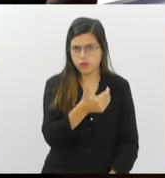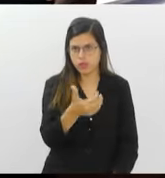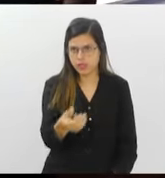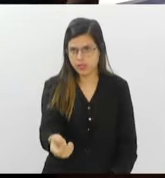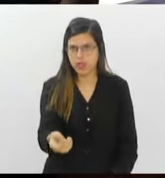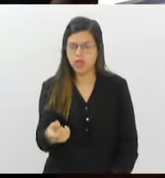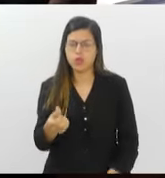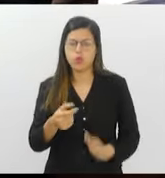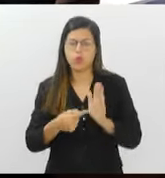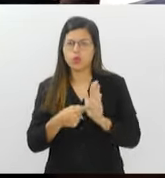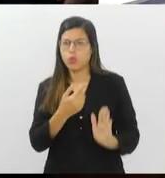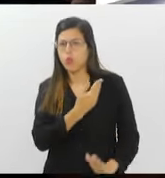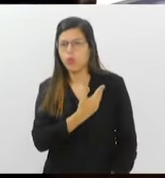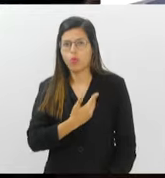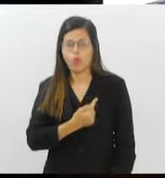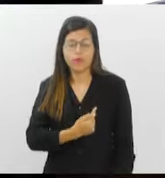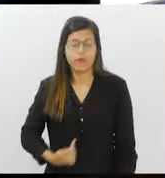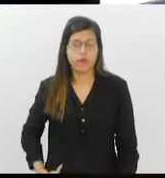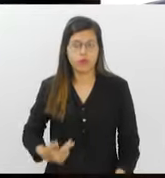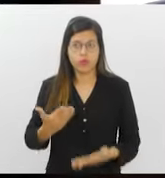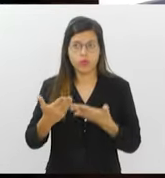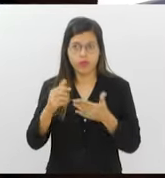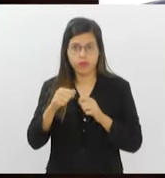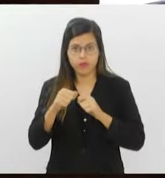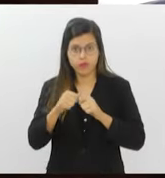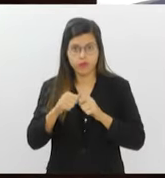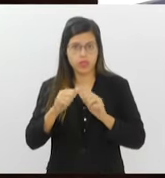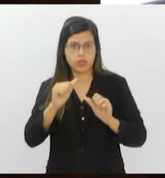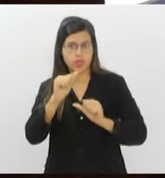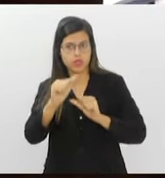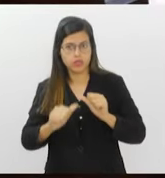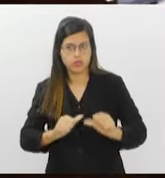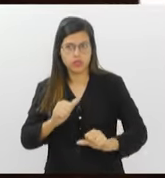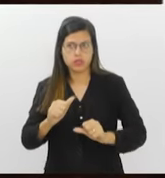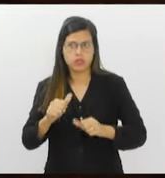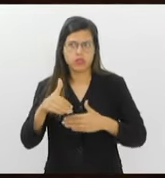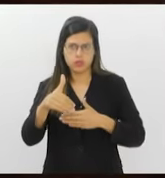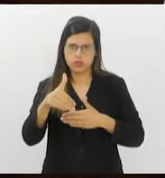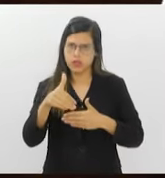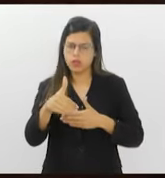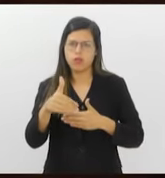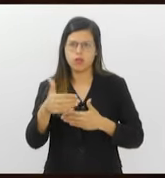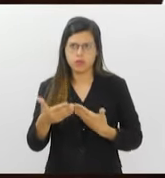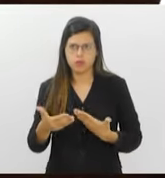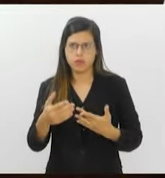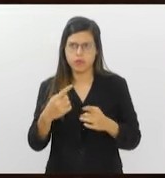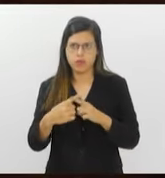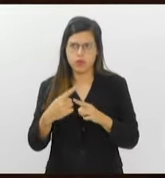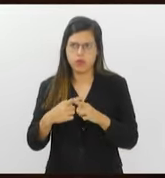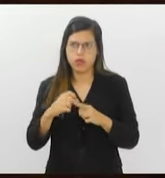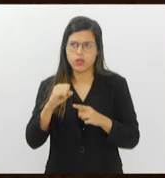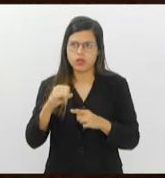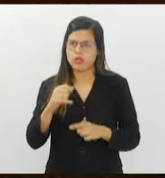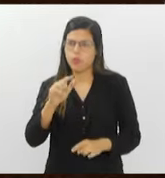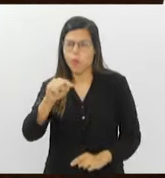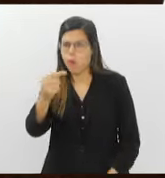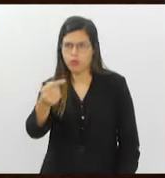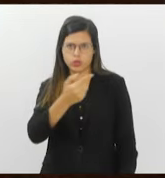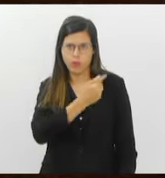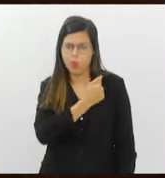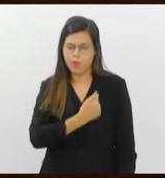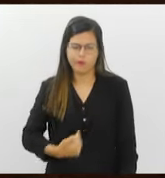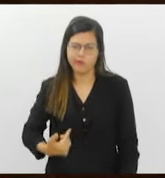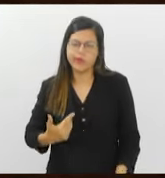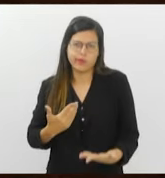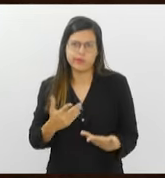governo pretende fazer essa transição ainda no atual governo, porque jogar para o governo que vem, obviamente, deixava uma série de dúvidas. Mas a